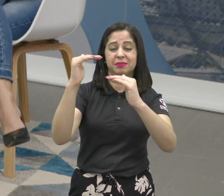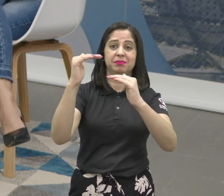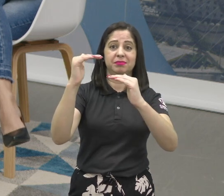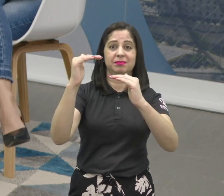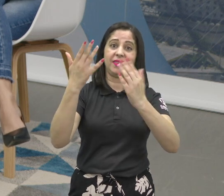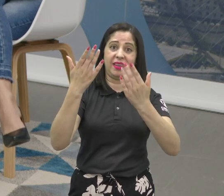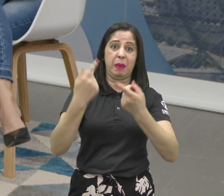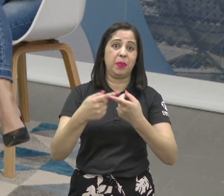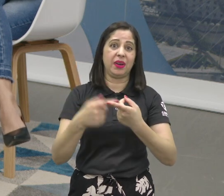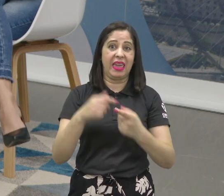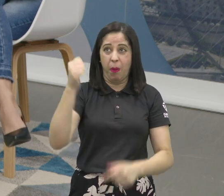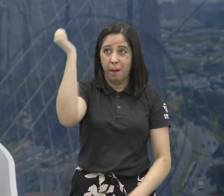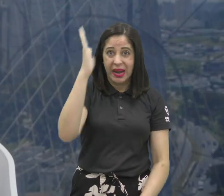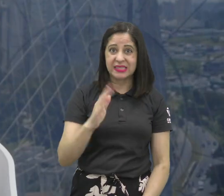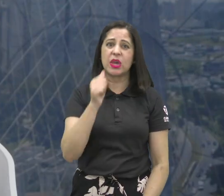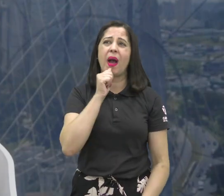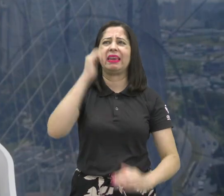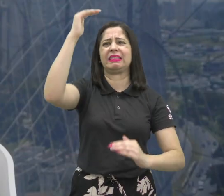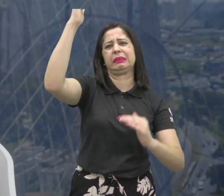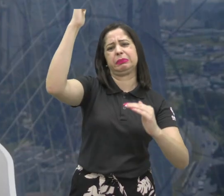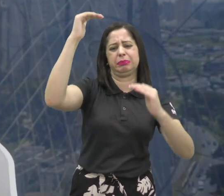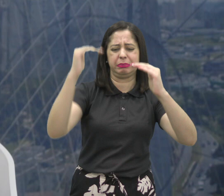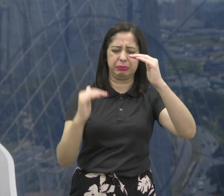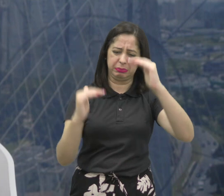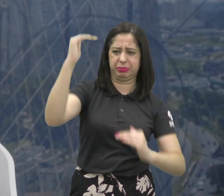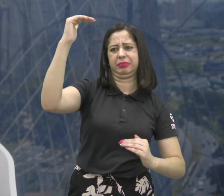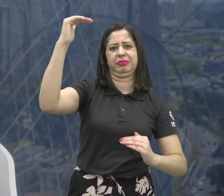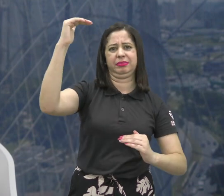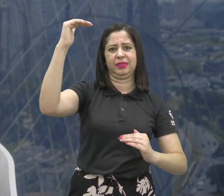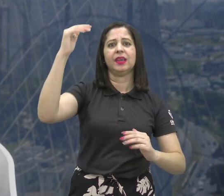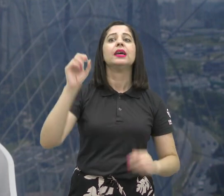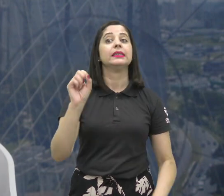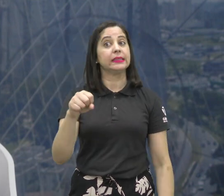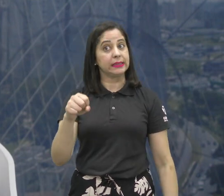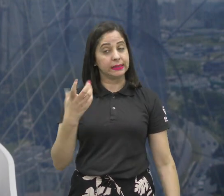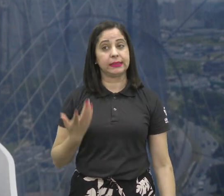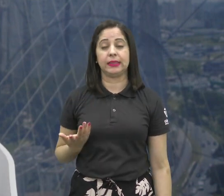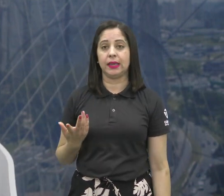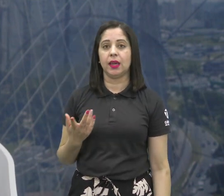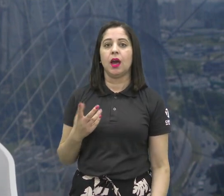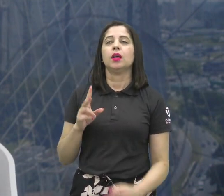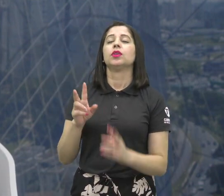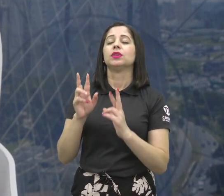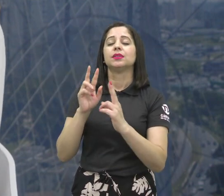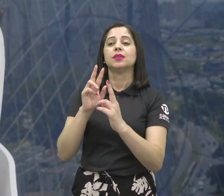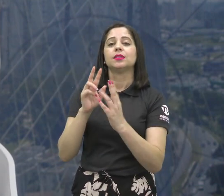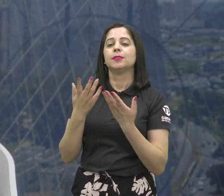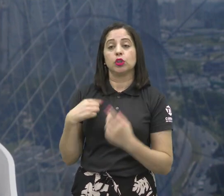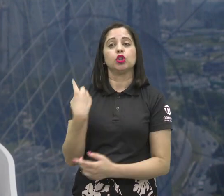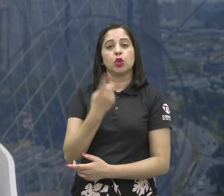muito desigual ainda. Sim, é essencial, né, é o nosso principal, a nossa principal atuação,